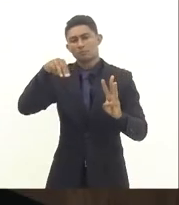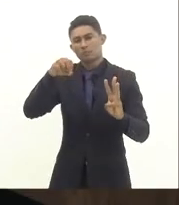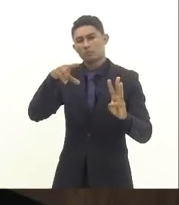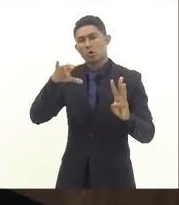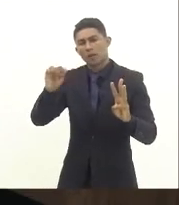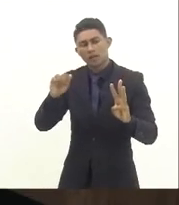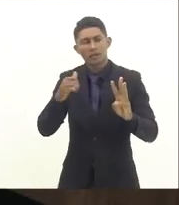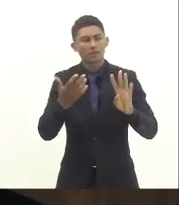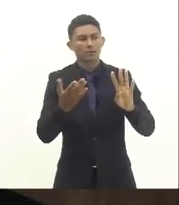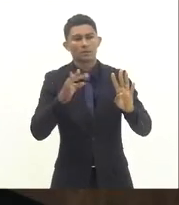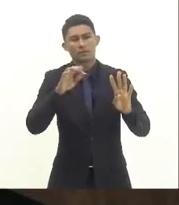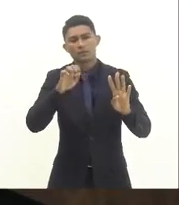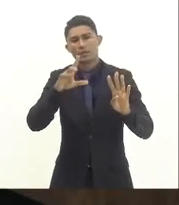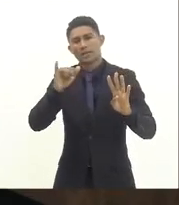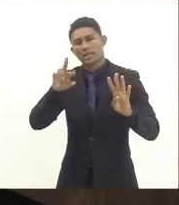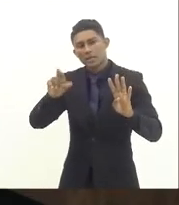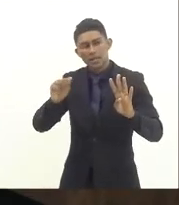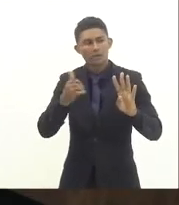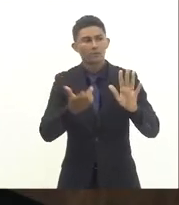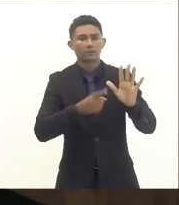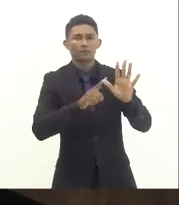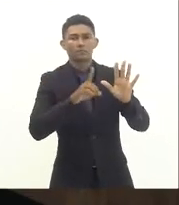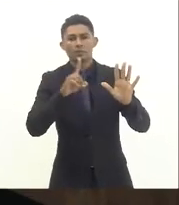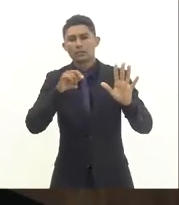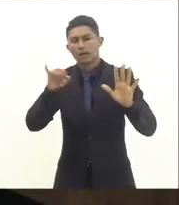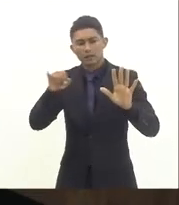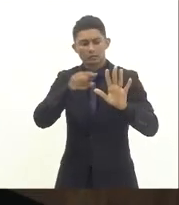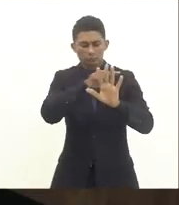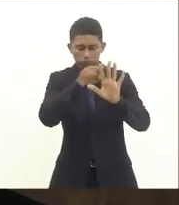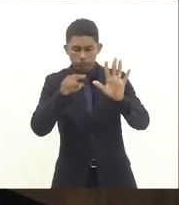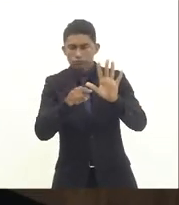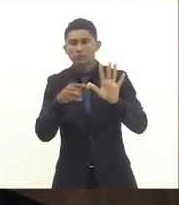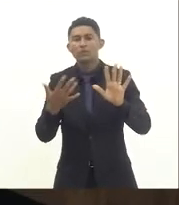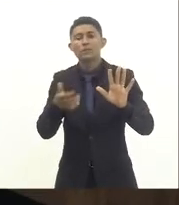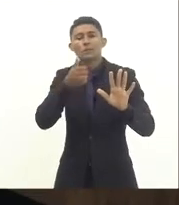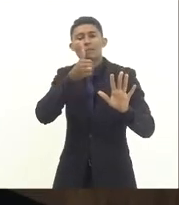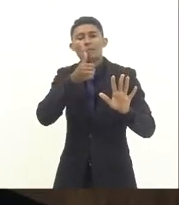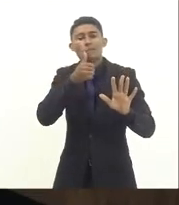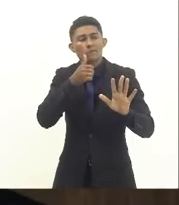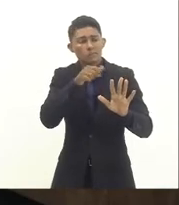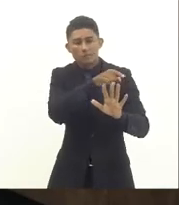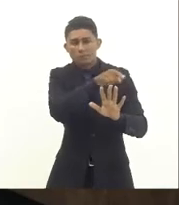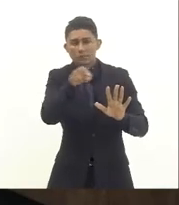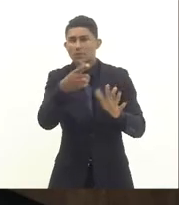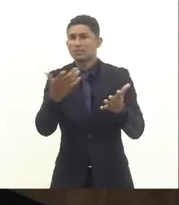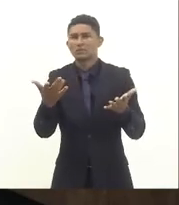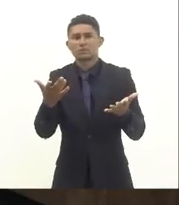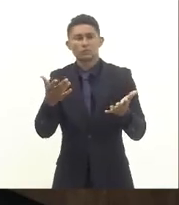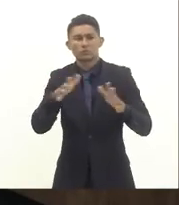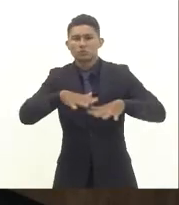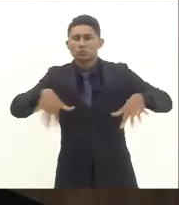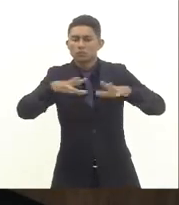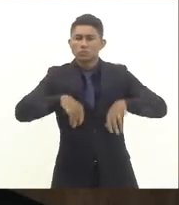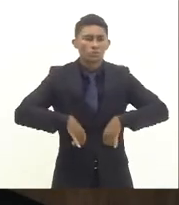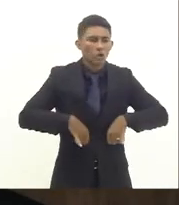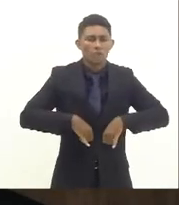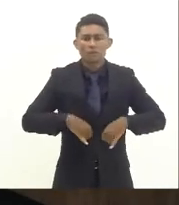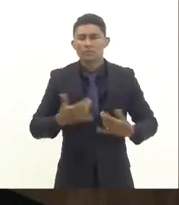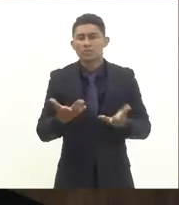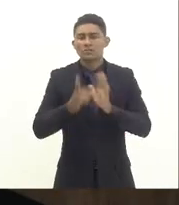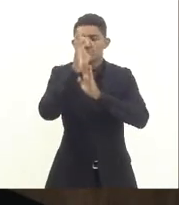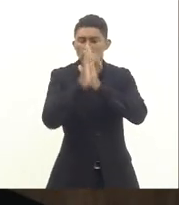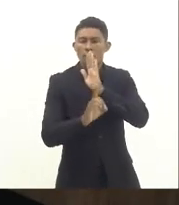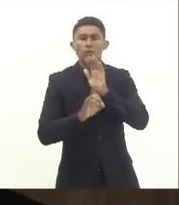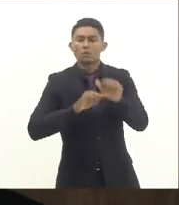Monteiro o que realmente mudou na garantia de direitos das populações de mais vulnerabilizadas porque a empregada doméstica